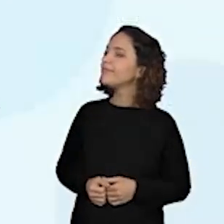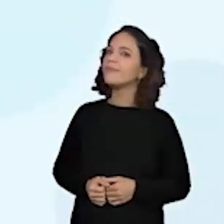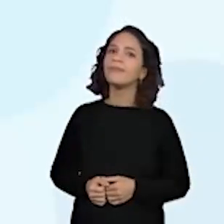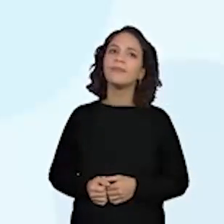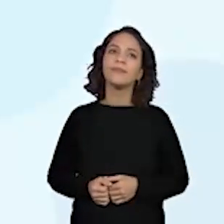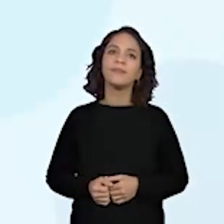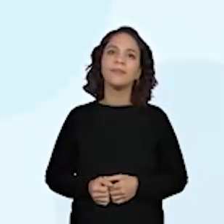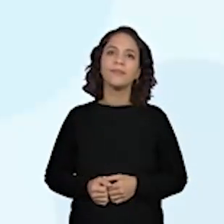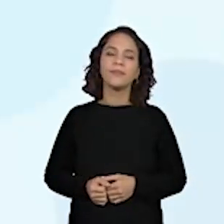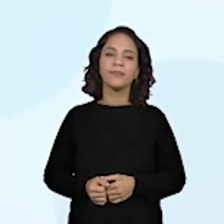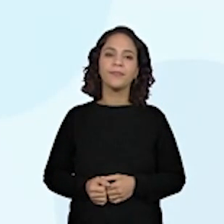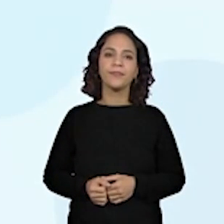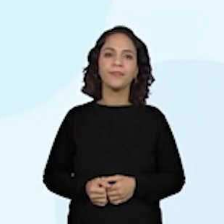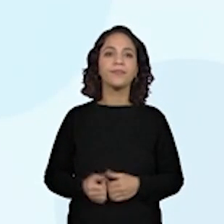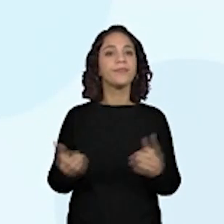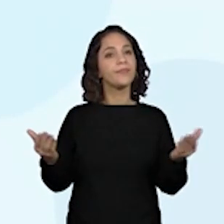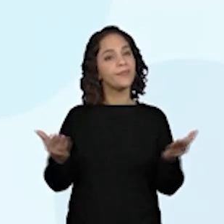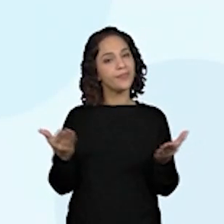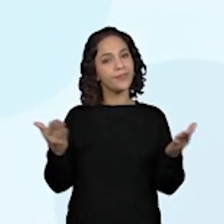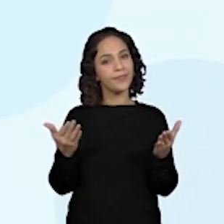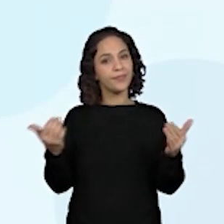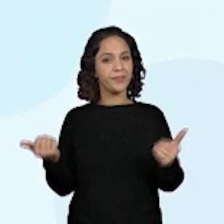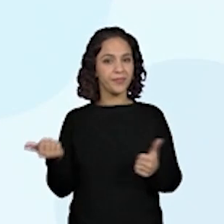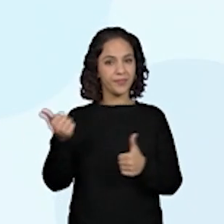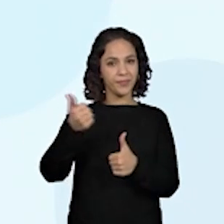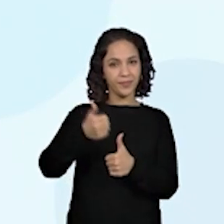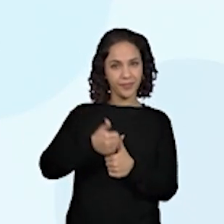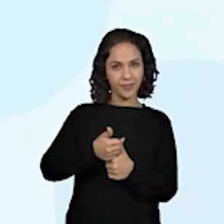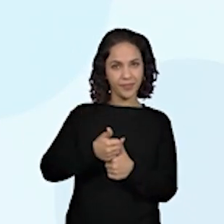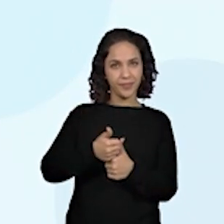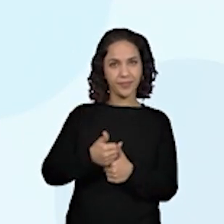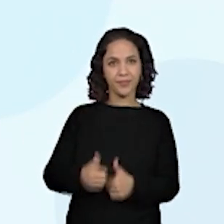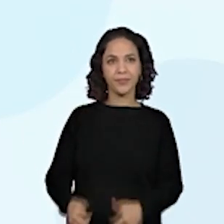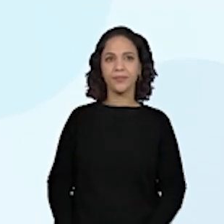despede da tela, dando lugar